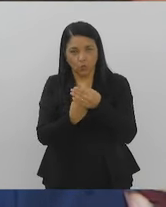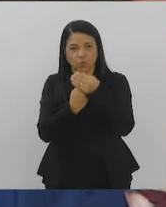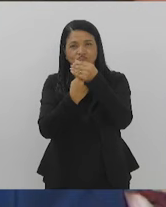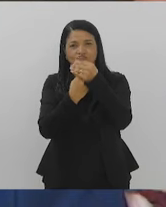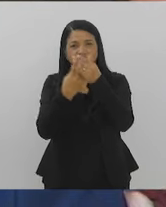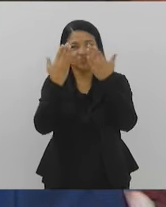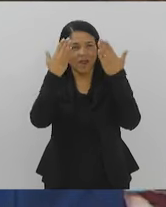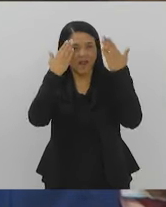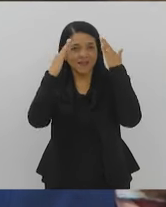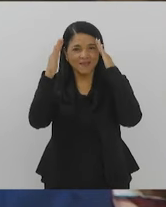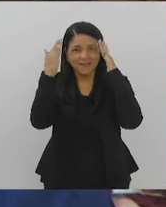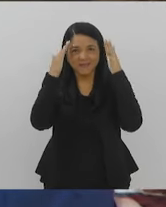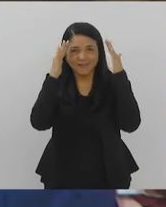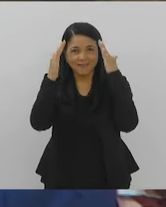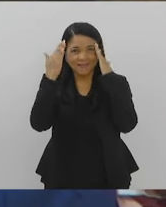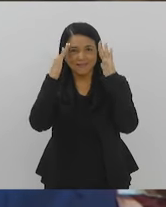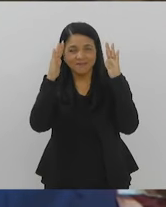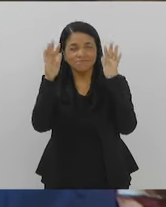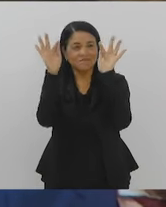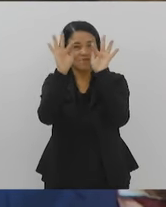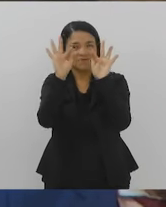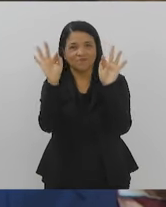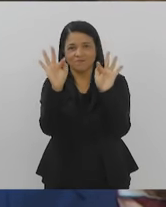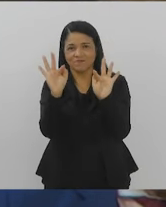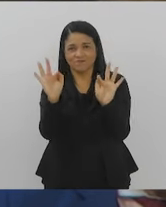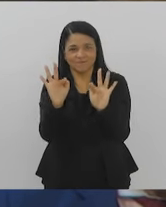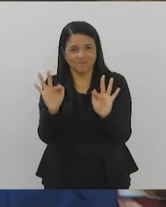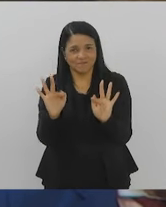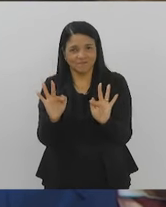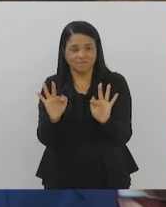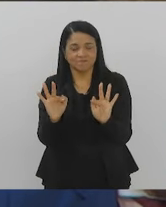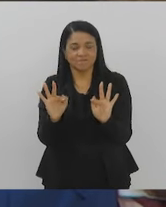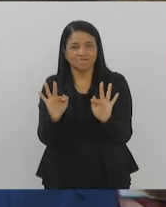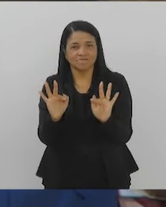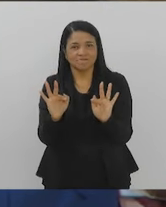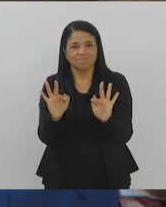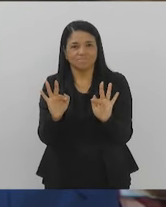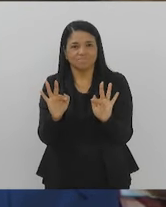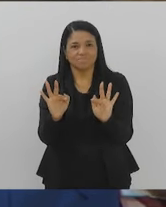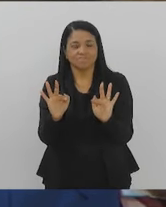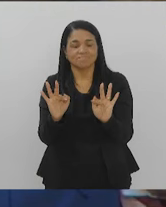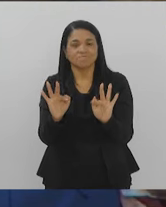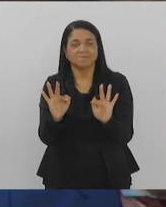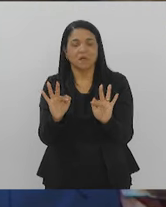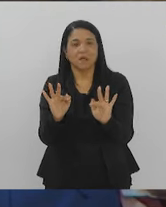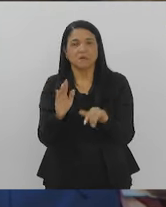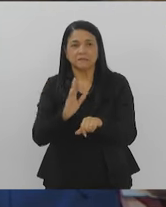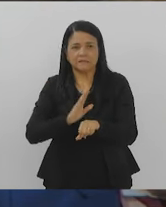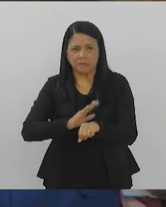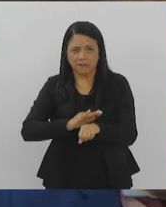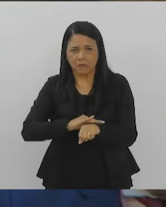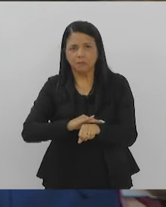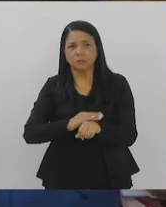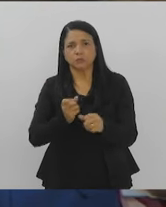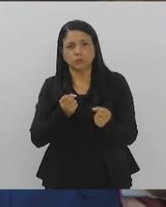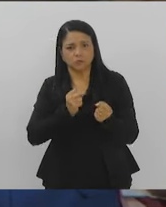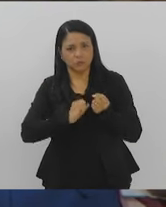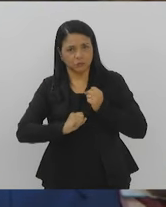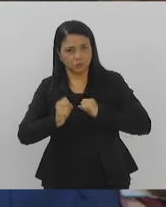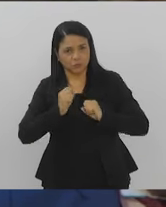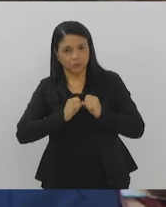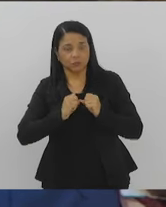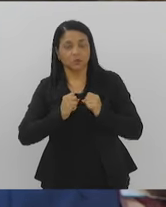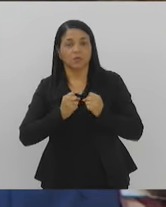alegria e de felicidade, mesmo em tempos de angústias e de